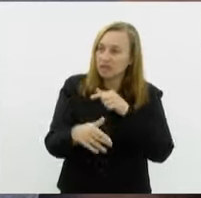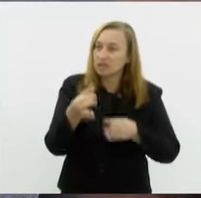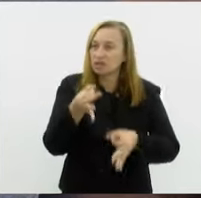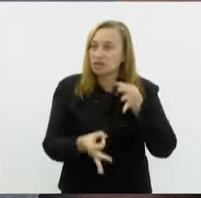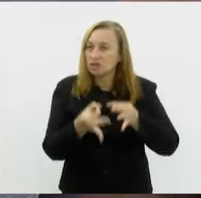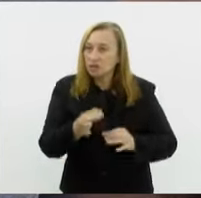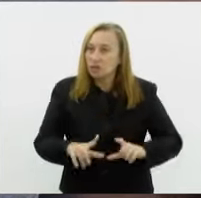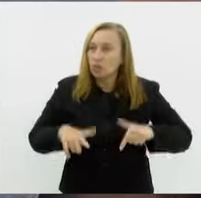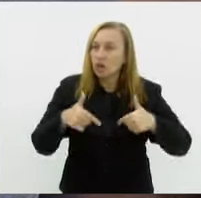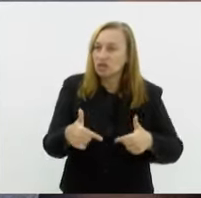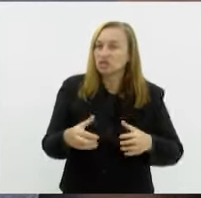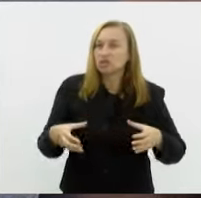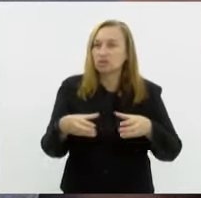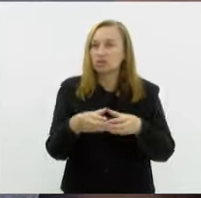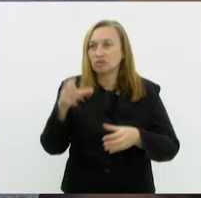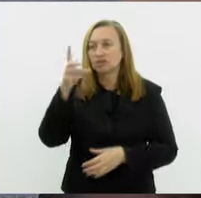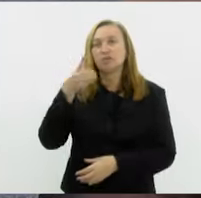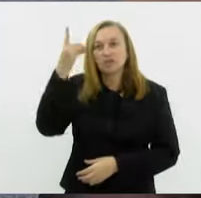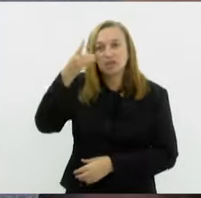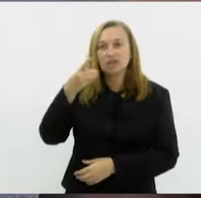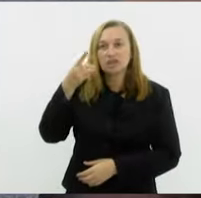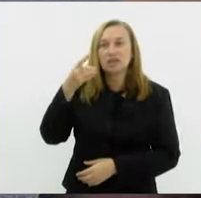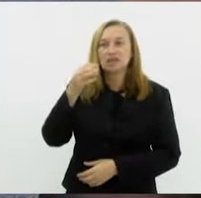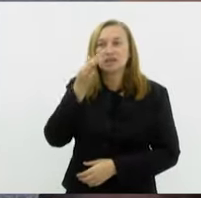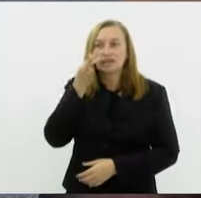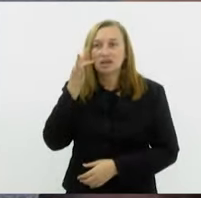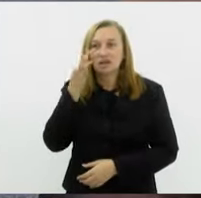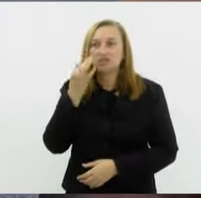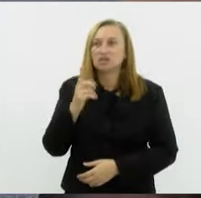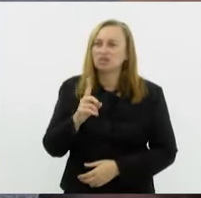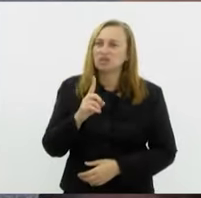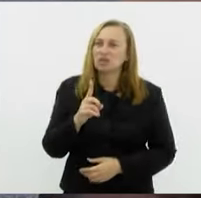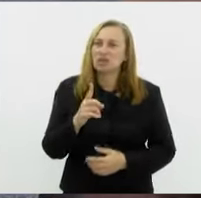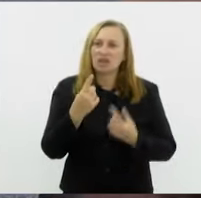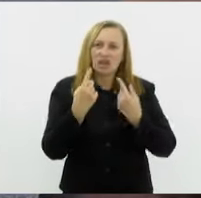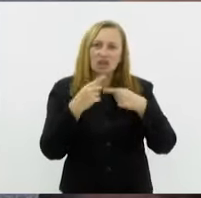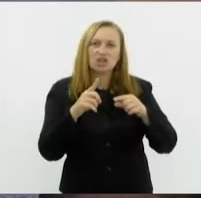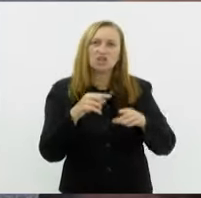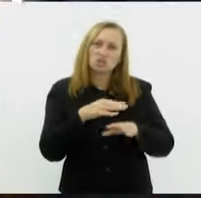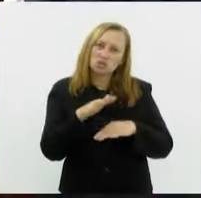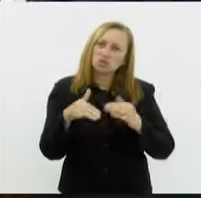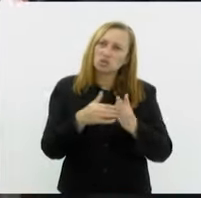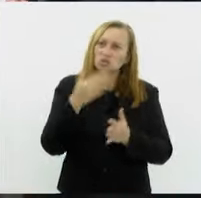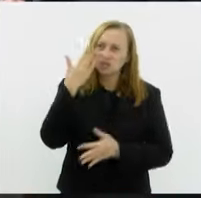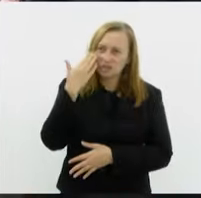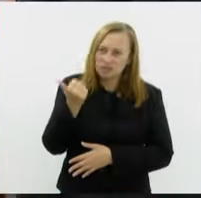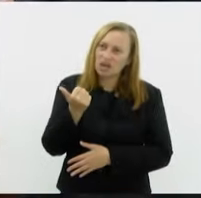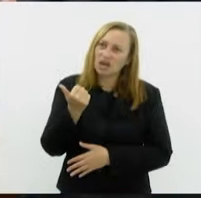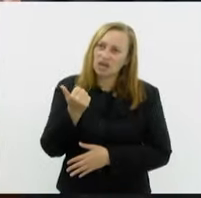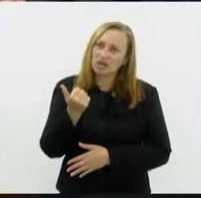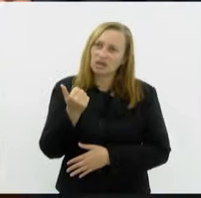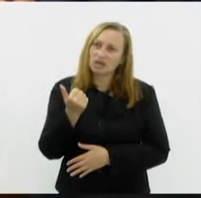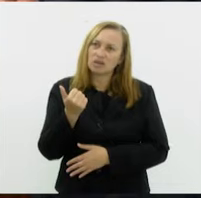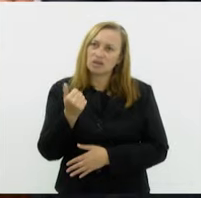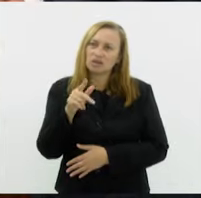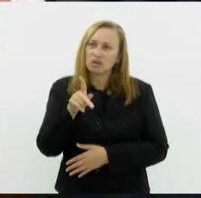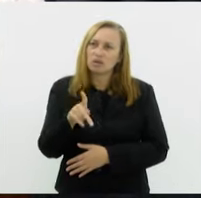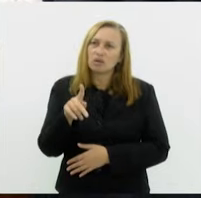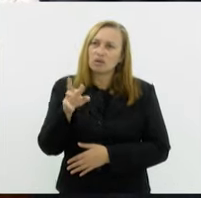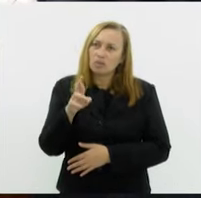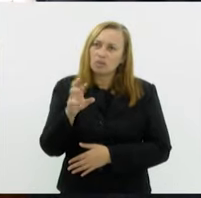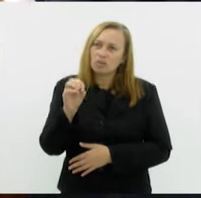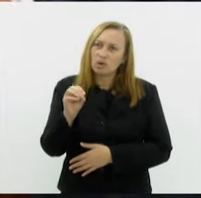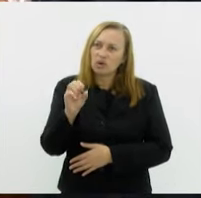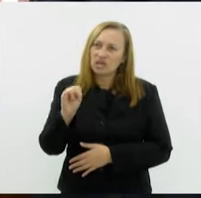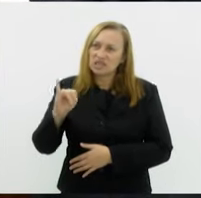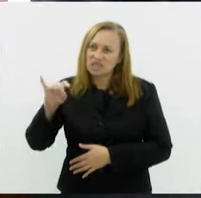ações dessa comissão, deputado Serafini, e aí não vai nenhuma crítica, todos sabem, do viés progressista do prefeito Montempo, o